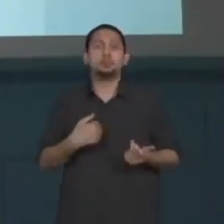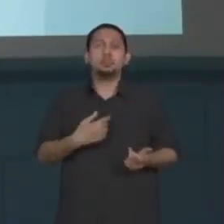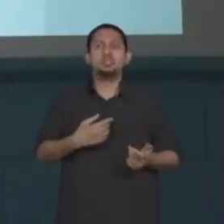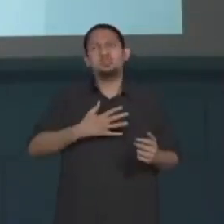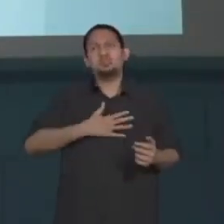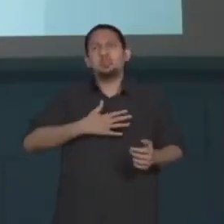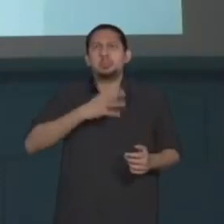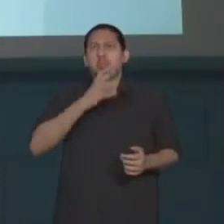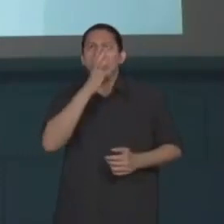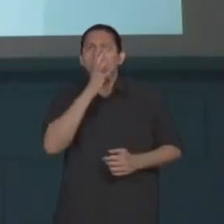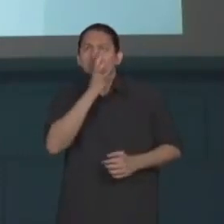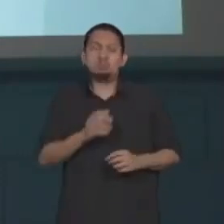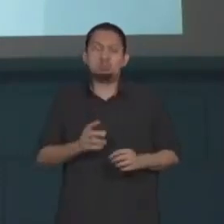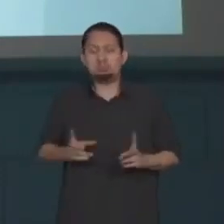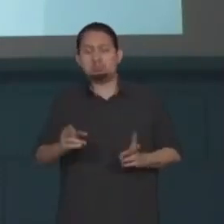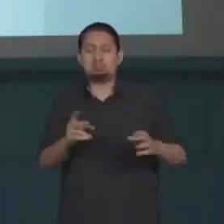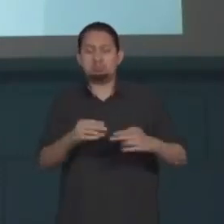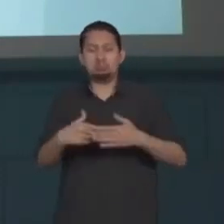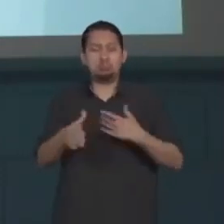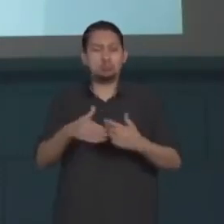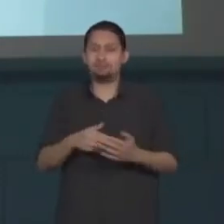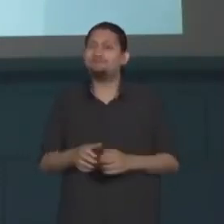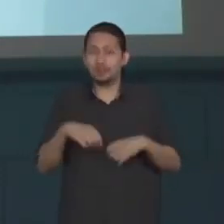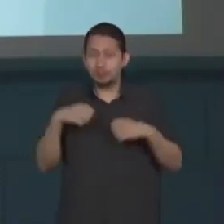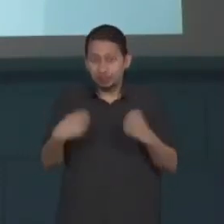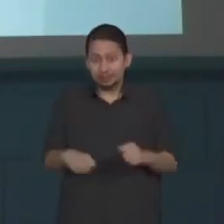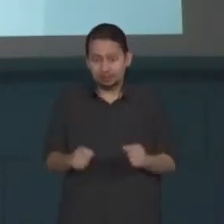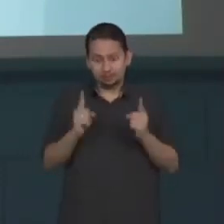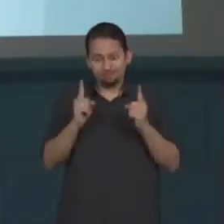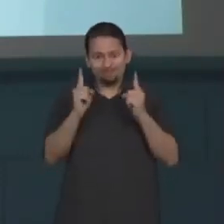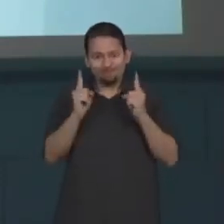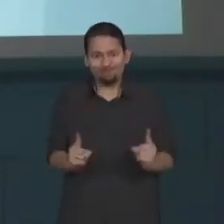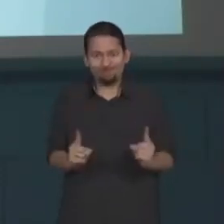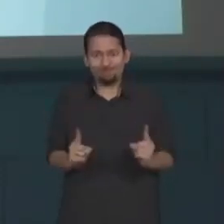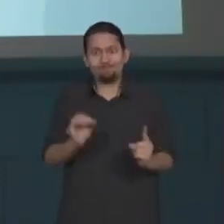para fazer de qualquer jeito, qualquer medida, que isso vai